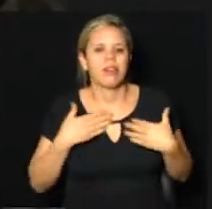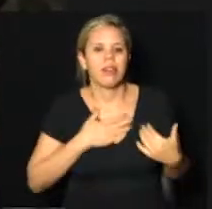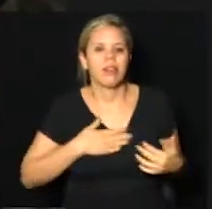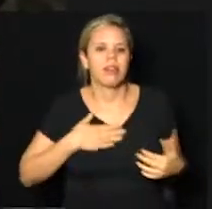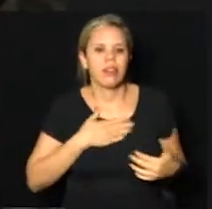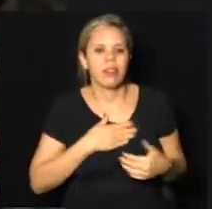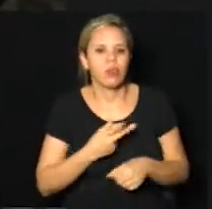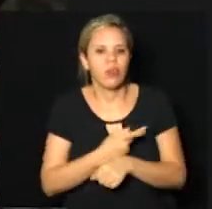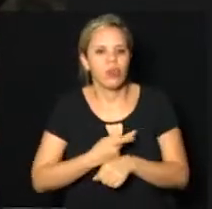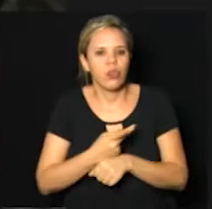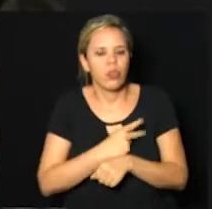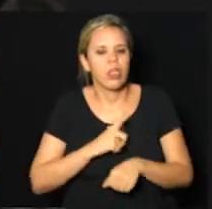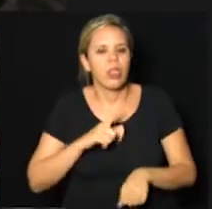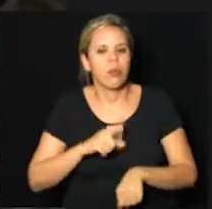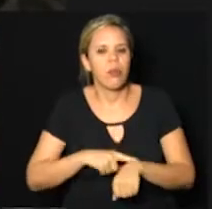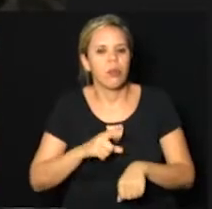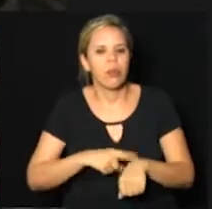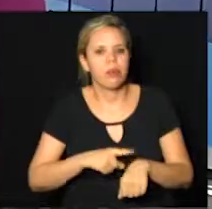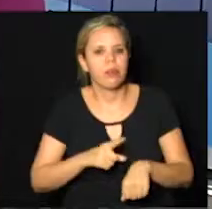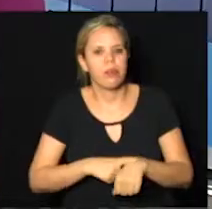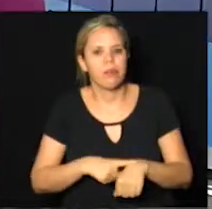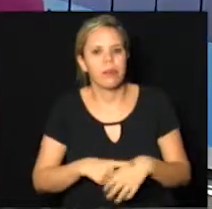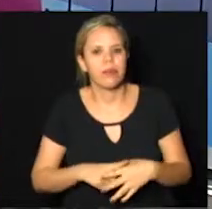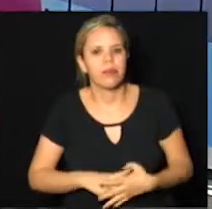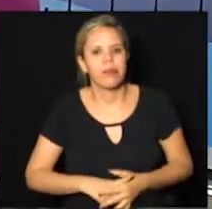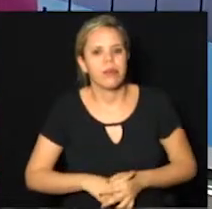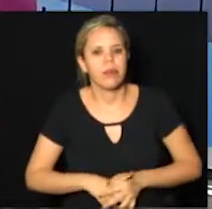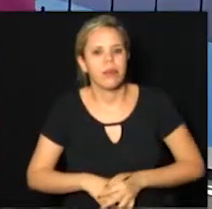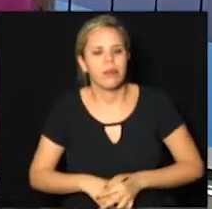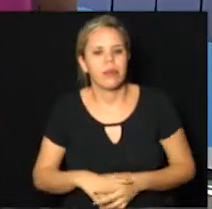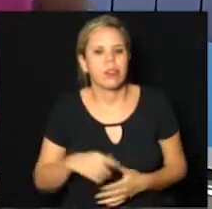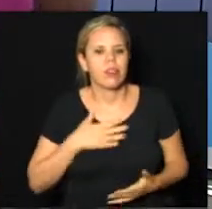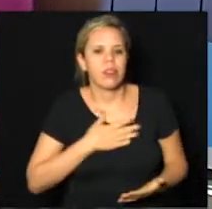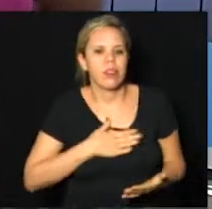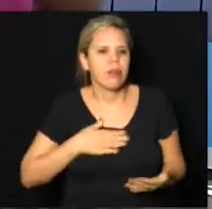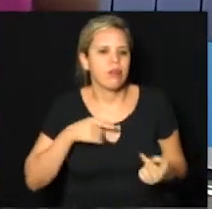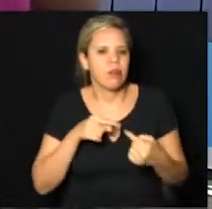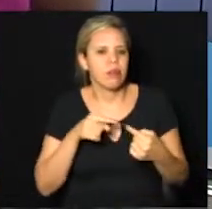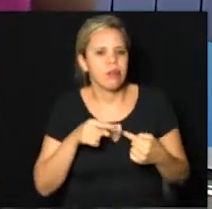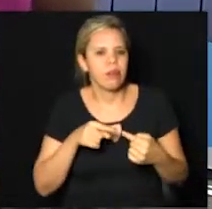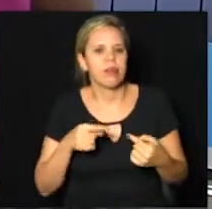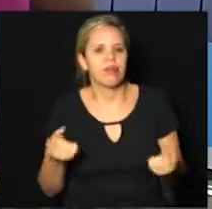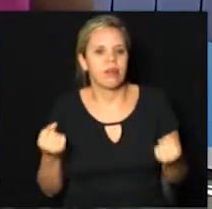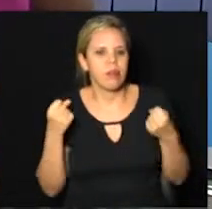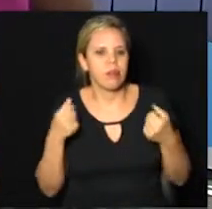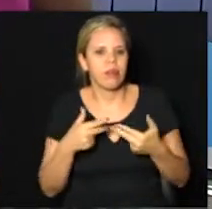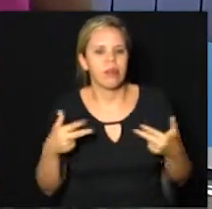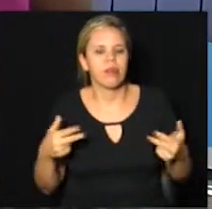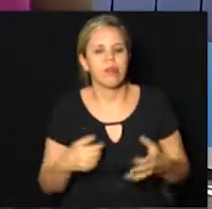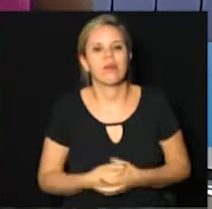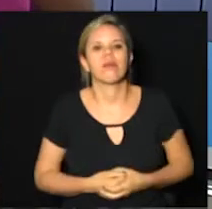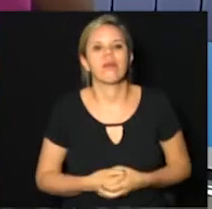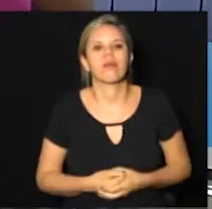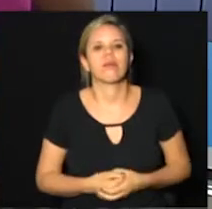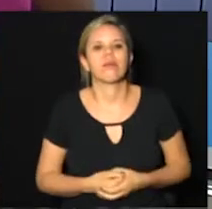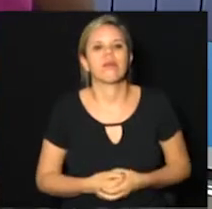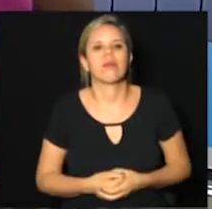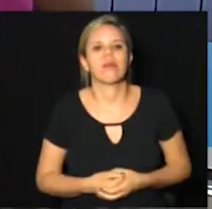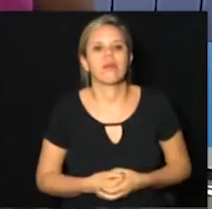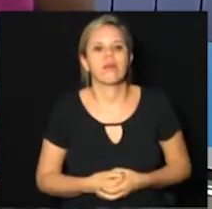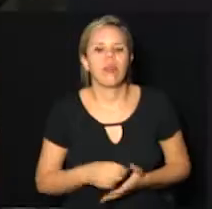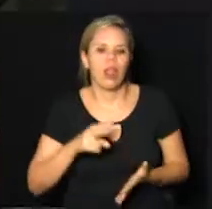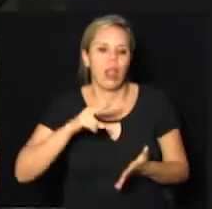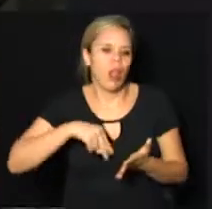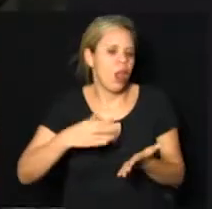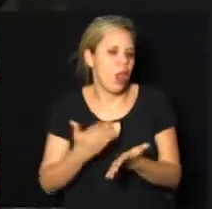ter momentos que te dêem prazer, não ter atividades que te dêem prazer. Que pode ser ler um livro, gosto